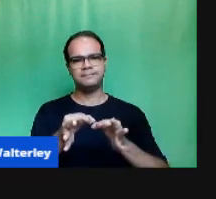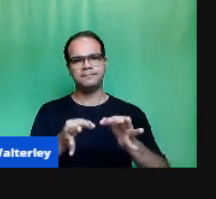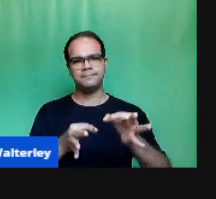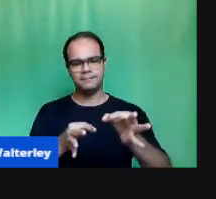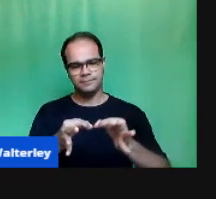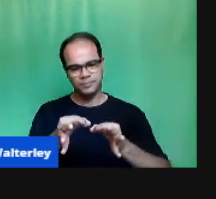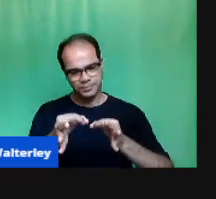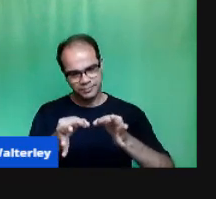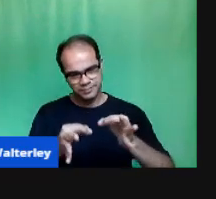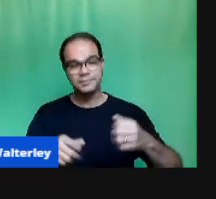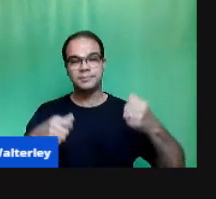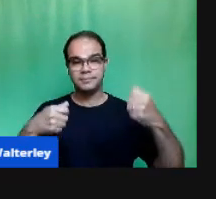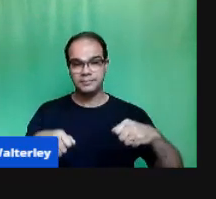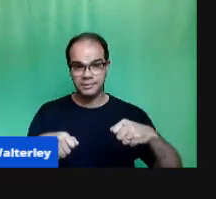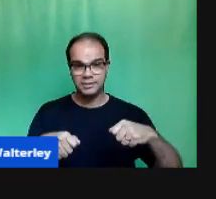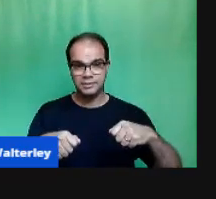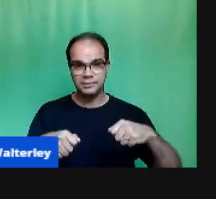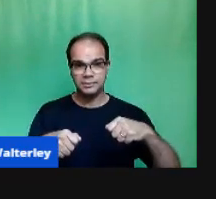através de uma